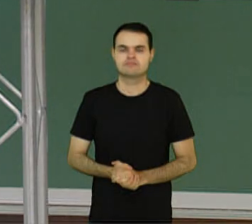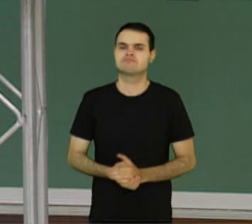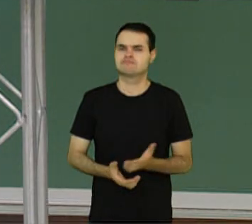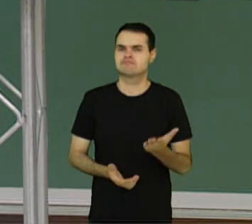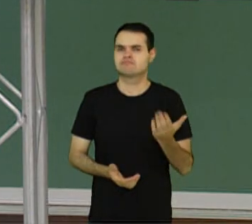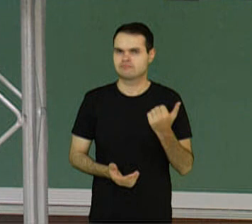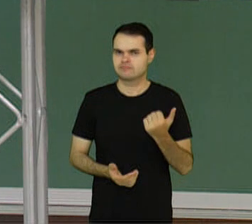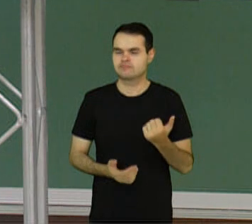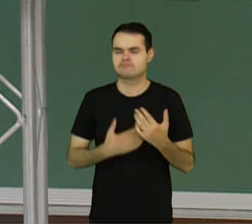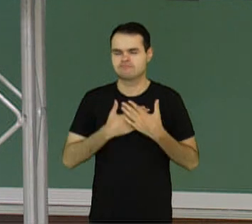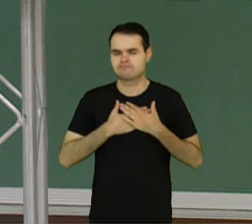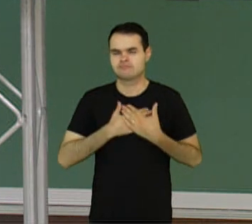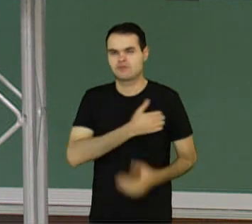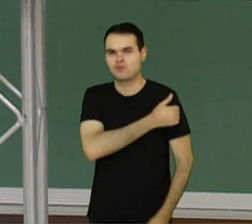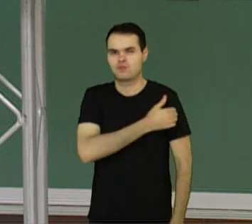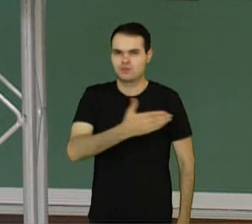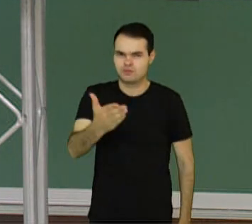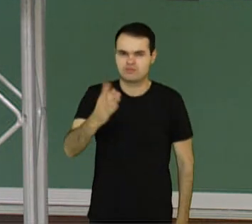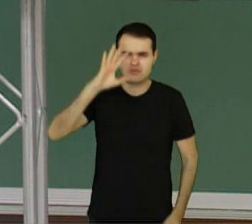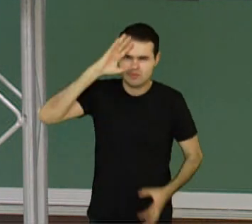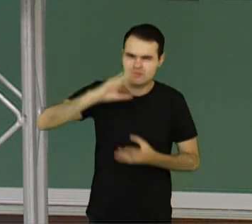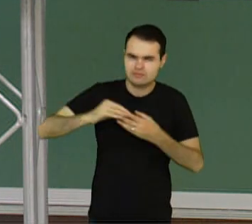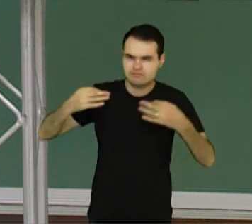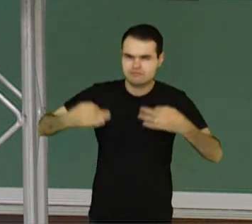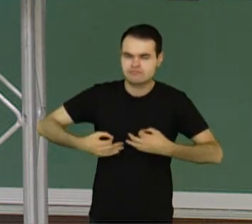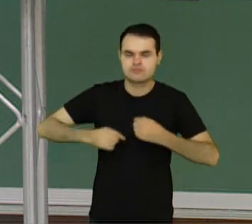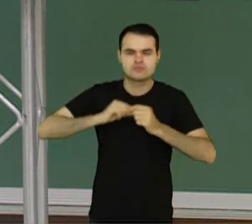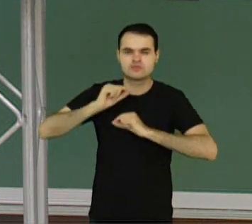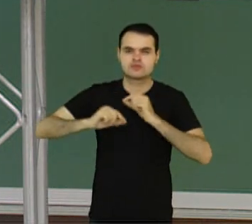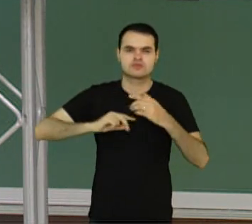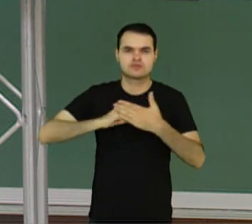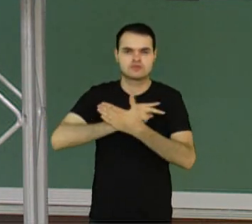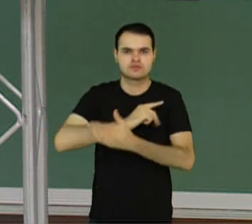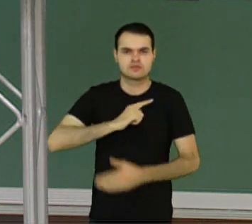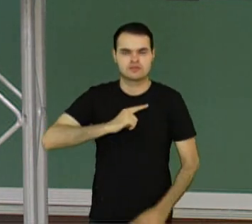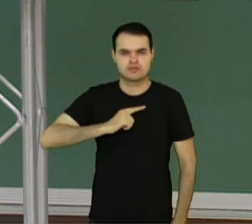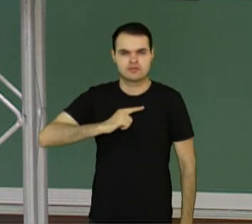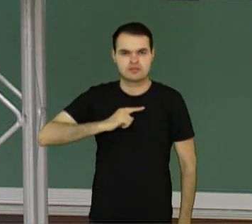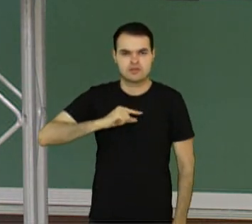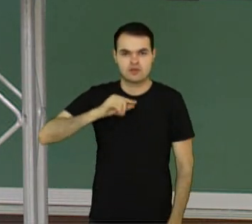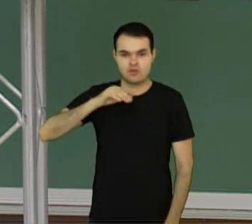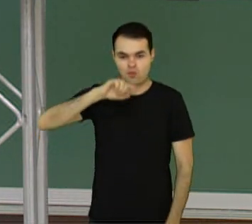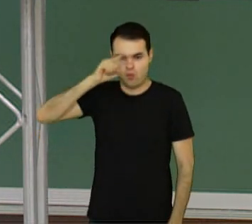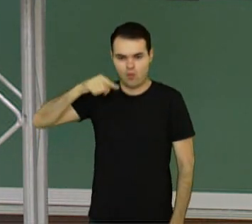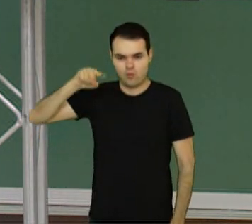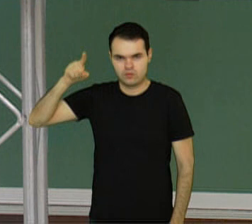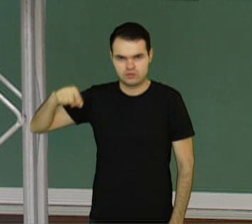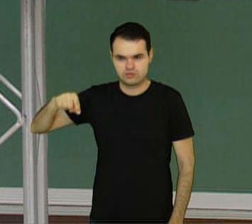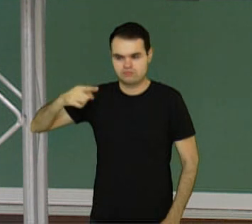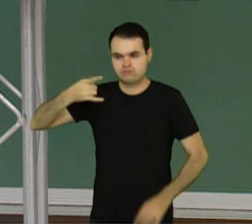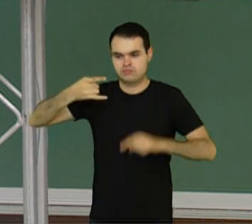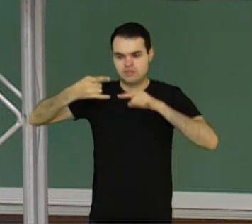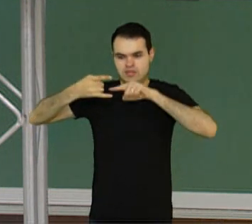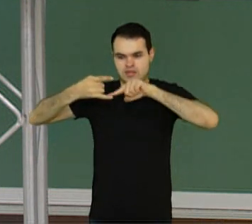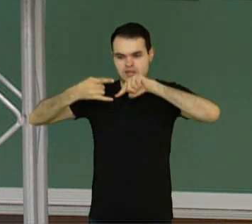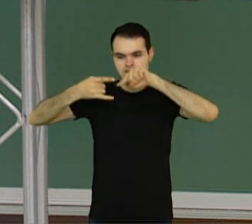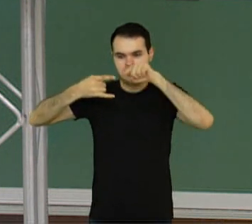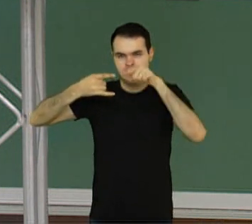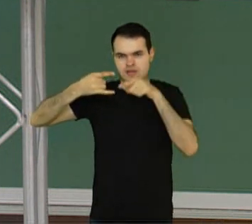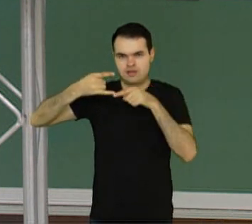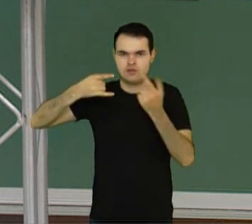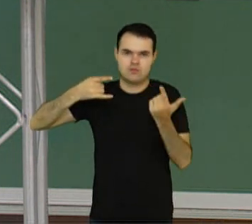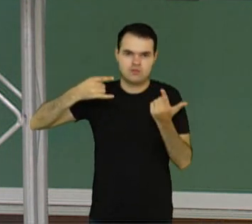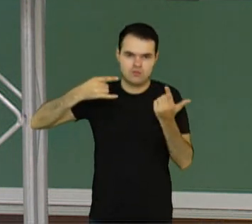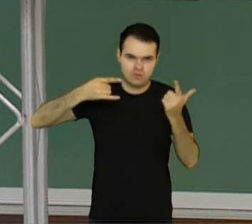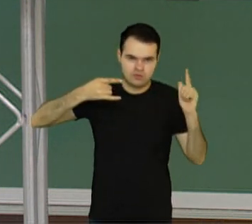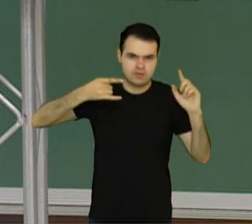Vamos lá então, querido aluno, para a gente conseguir compreender certinho o que acontece. Se você tem uma determinada onda que tem uma certa amplitude, uma outra onda